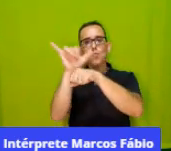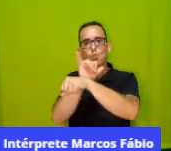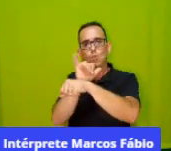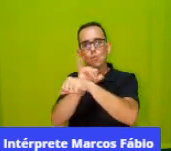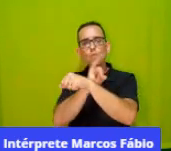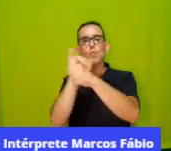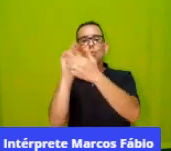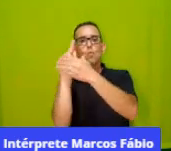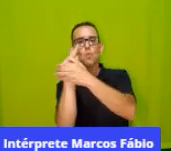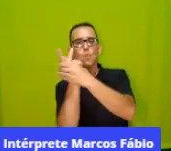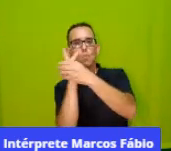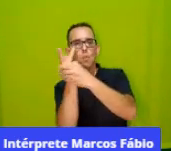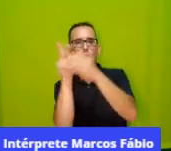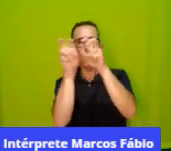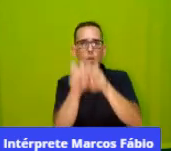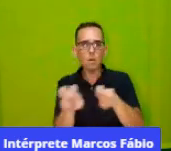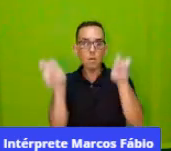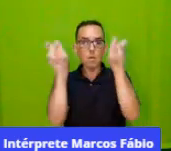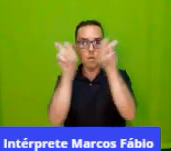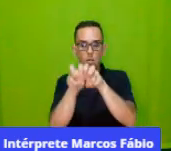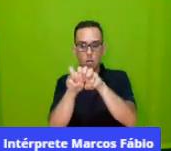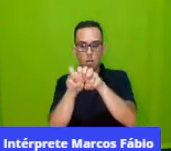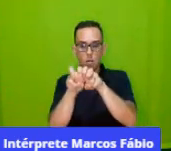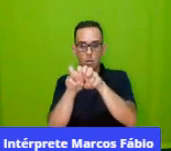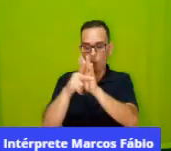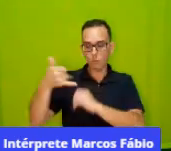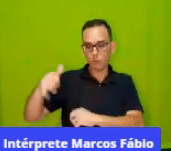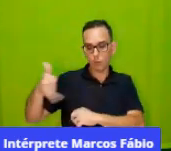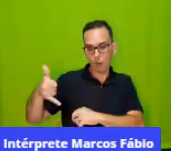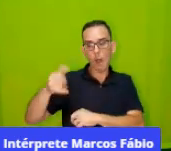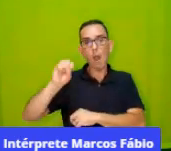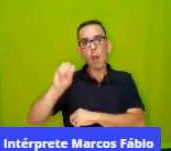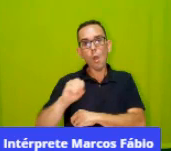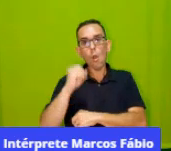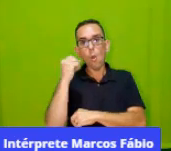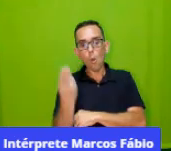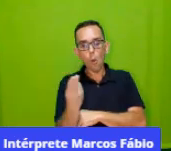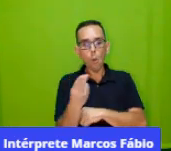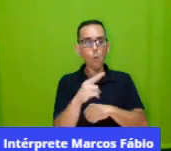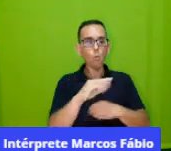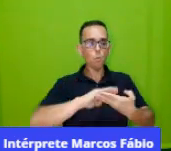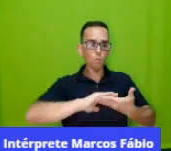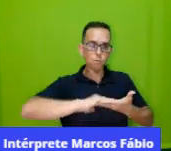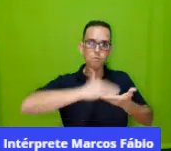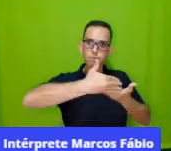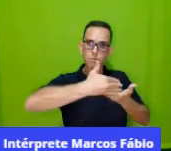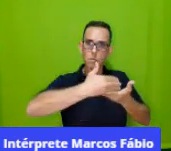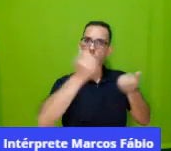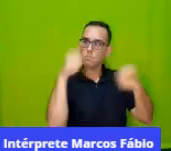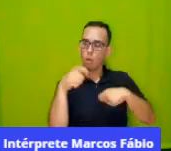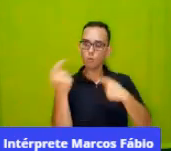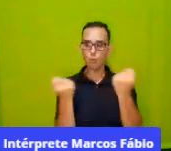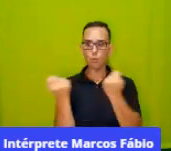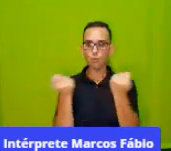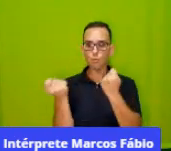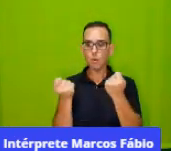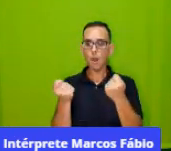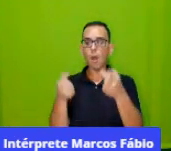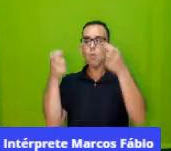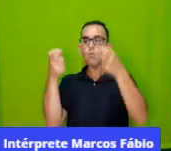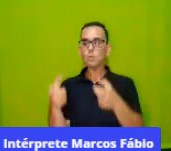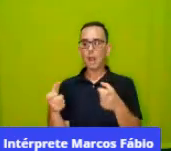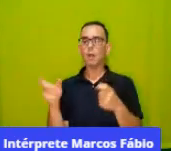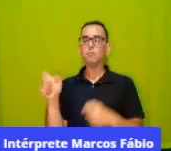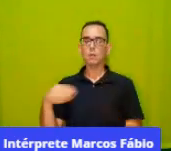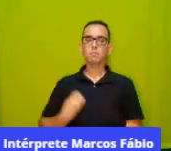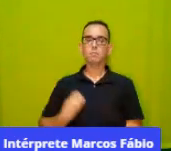softwares que, através do celular, a pessoa consegue controlar o ambiente onde ela vive. Claro que isso